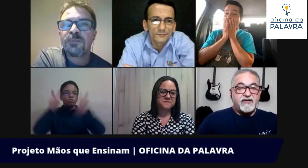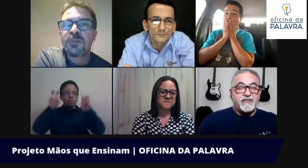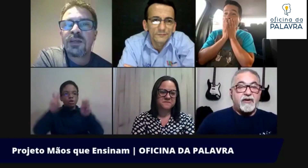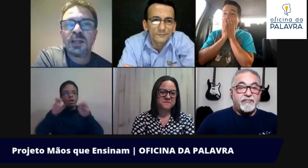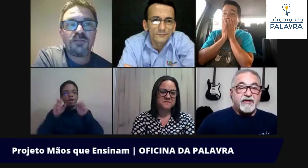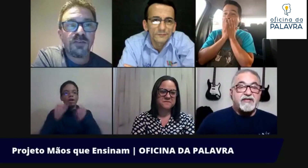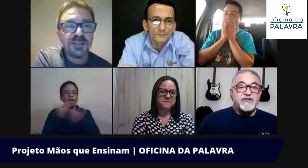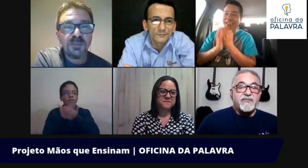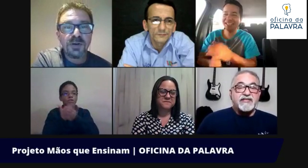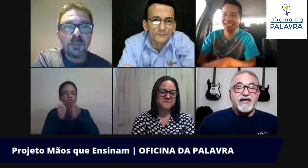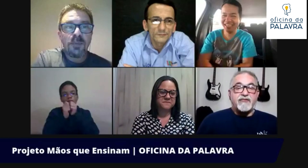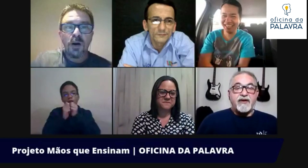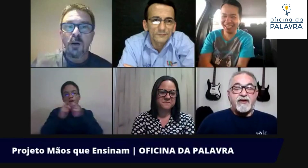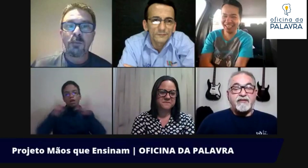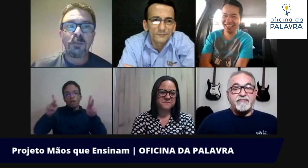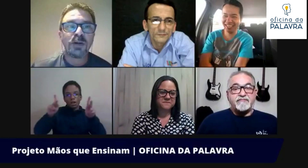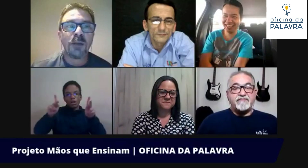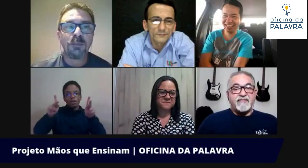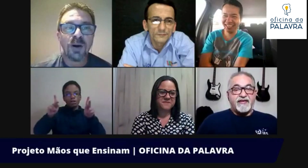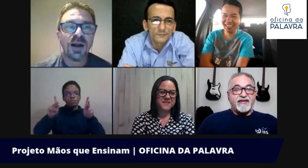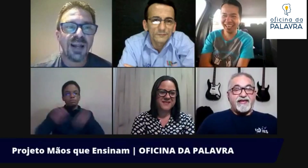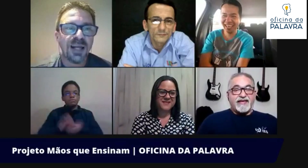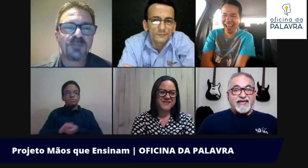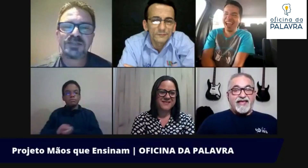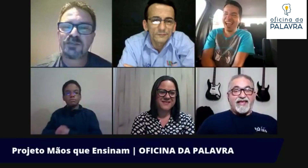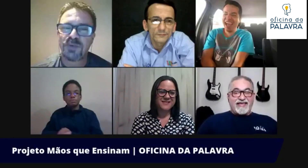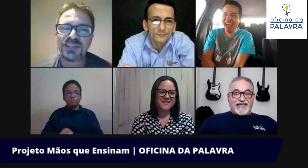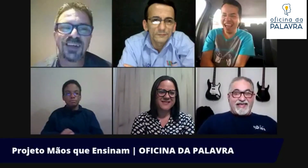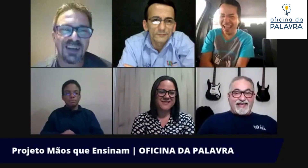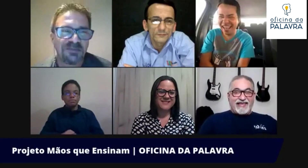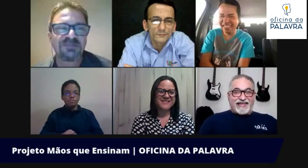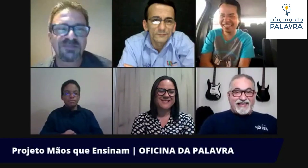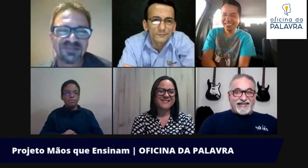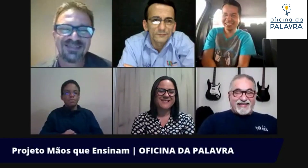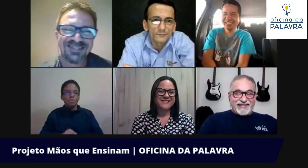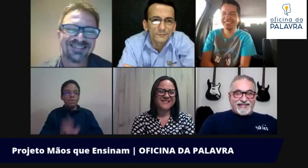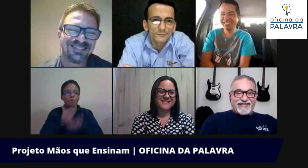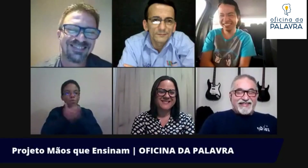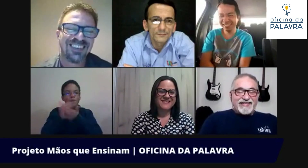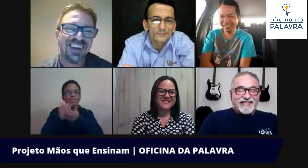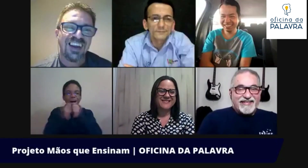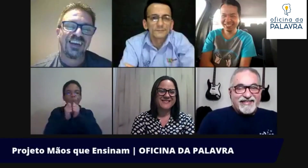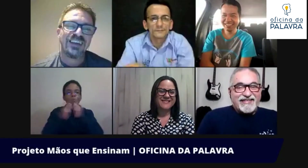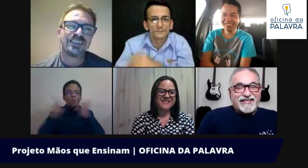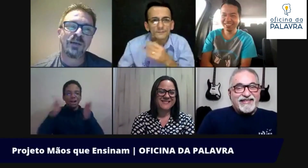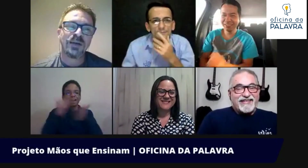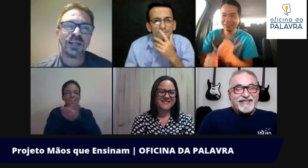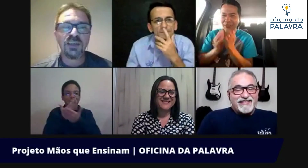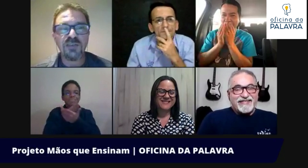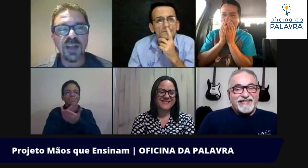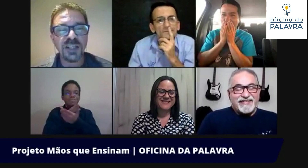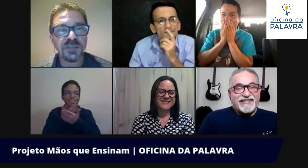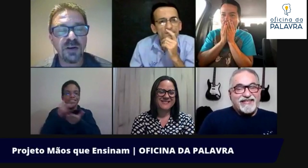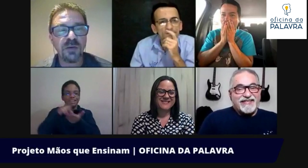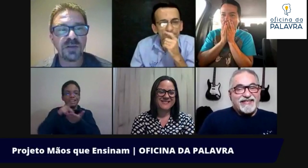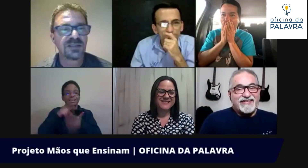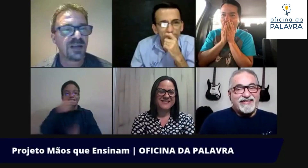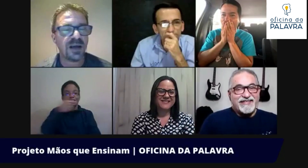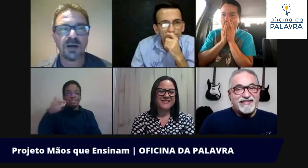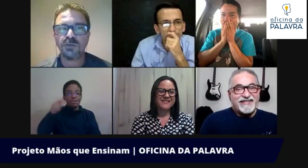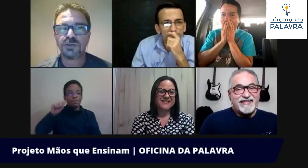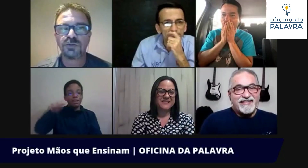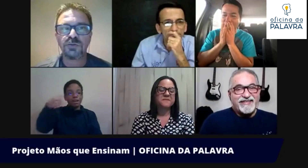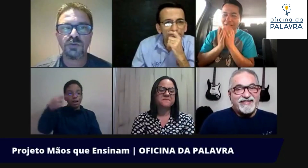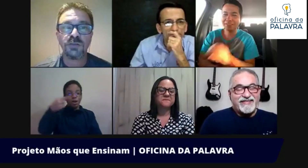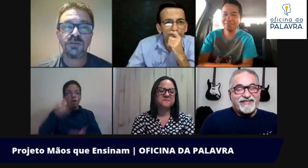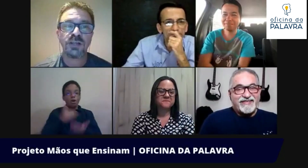onde? E ela falou assim, começaram bem, hein? Por Apocalipse. Pois é. E semana que vem a gente vai